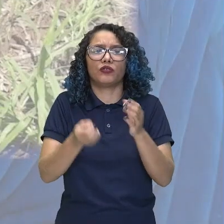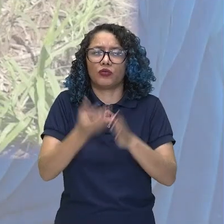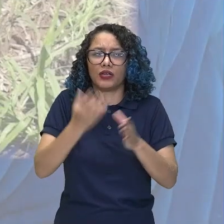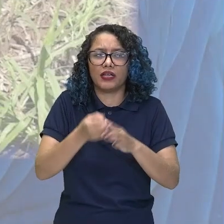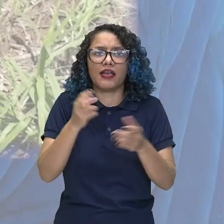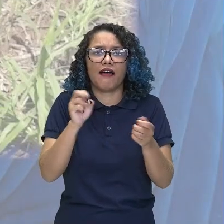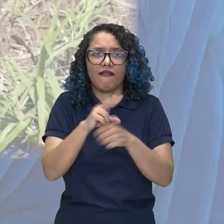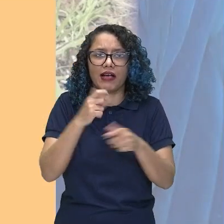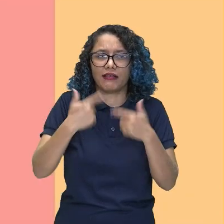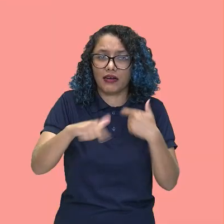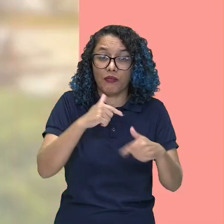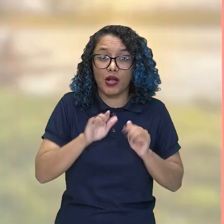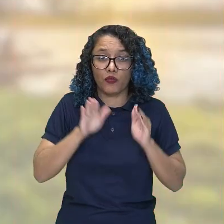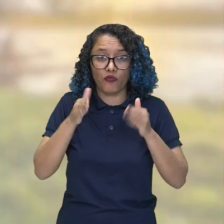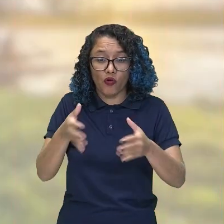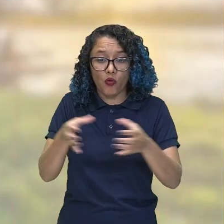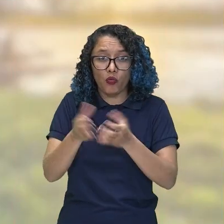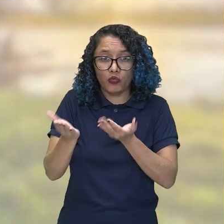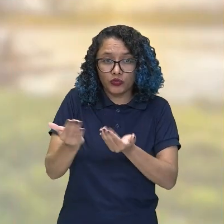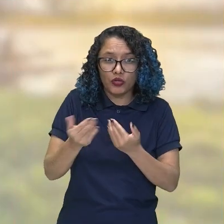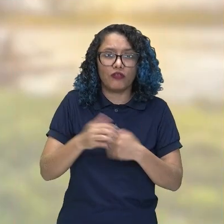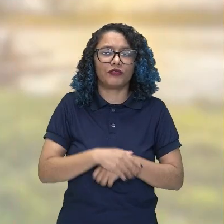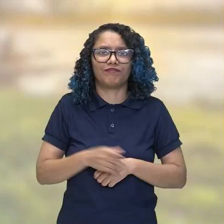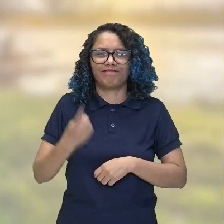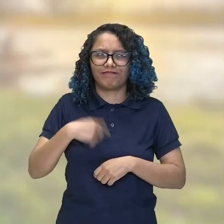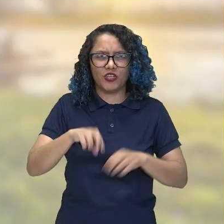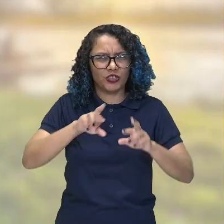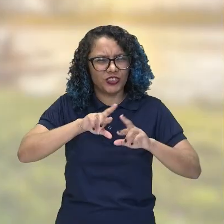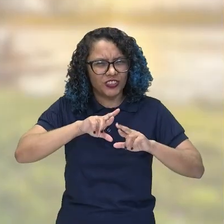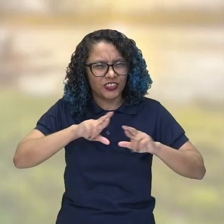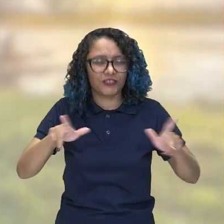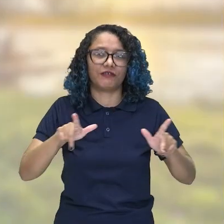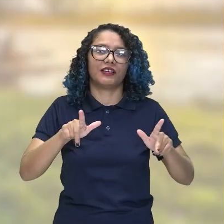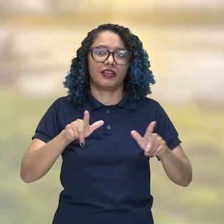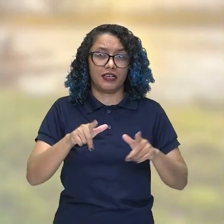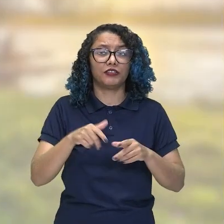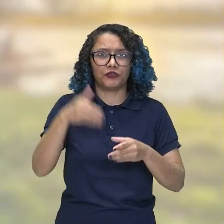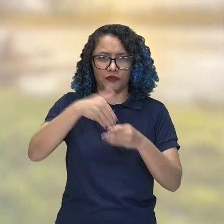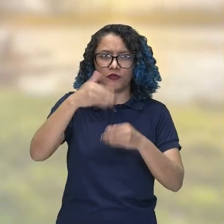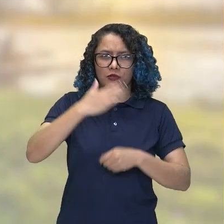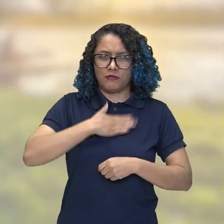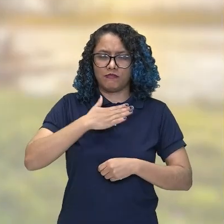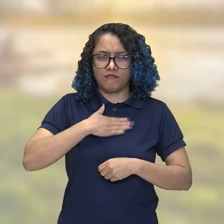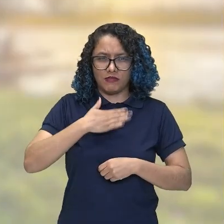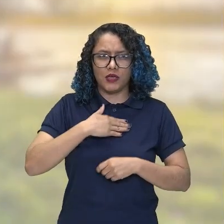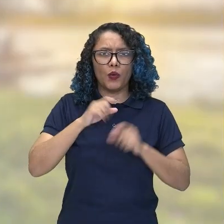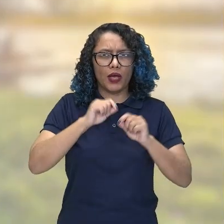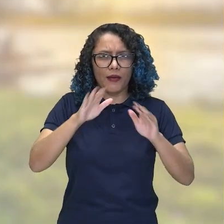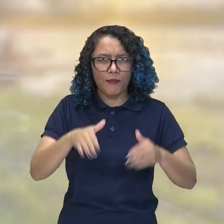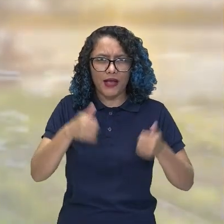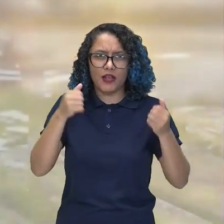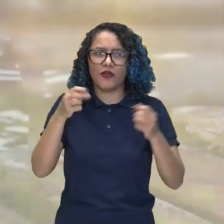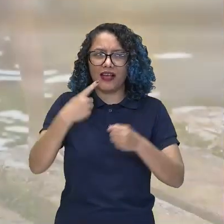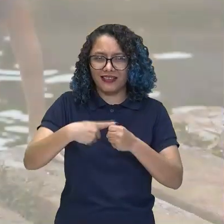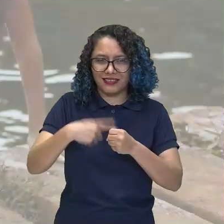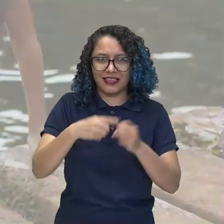nossos jovens. Vamos fazer a diferença. Vote em mim para melhorar